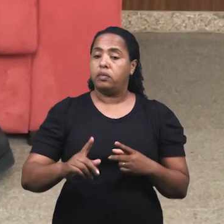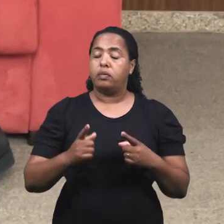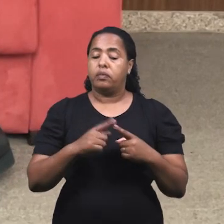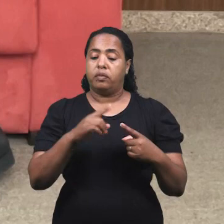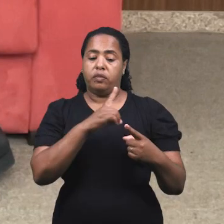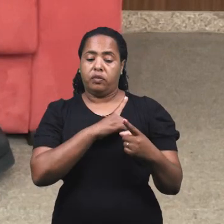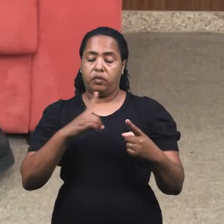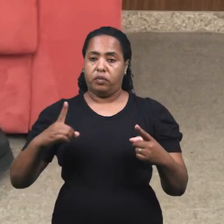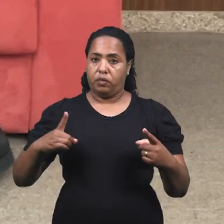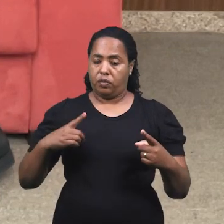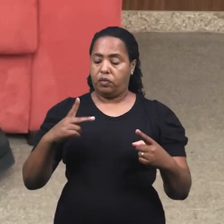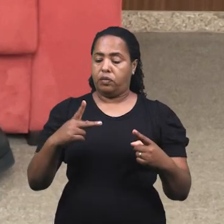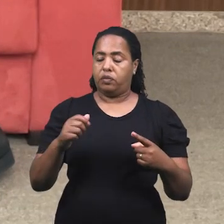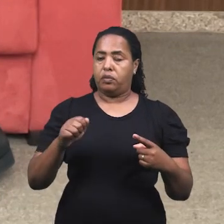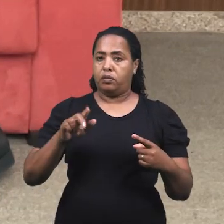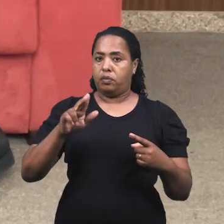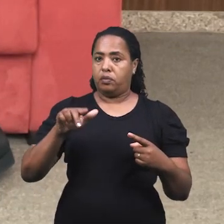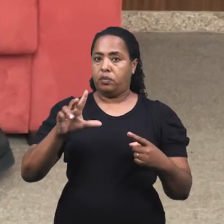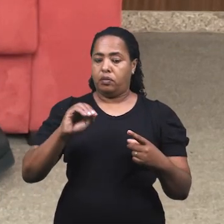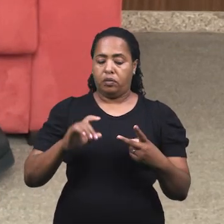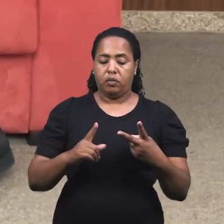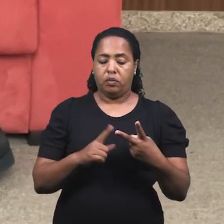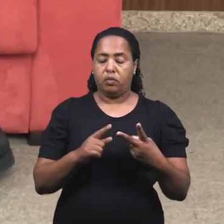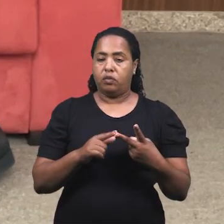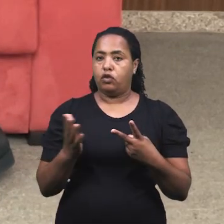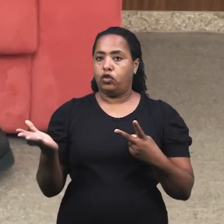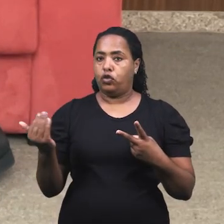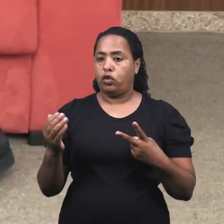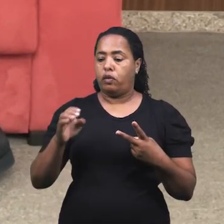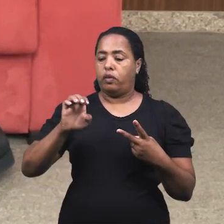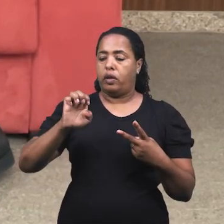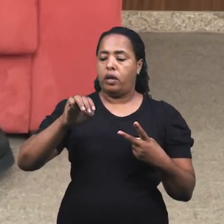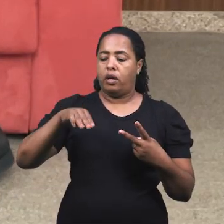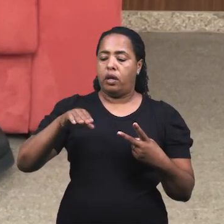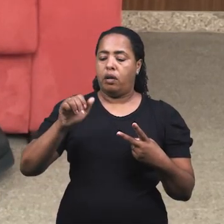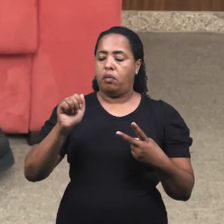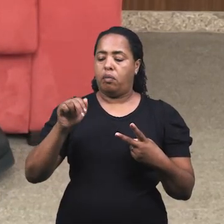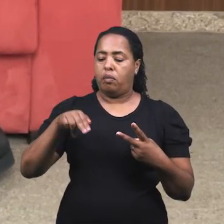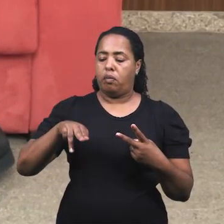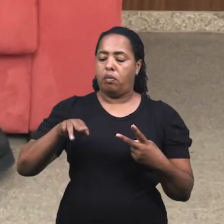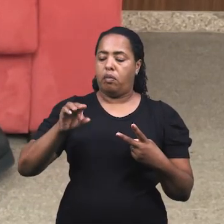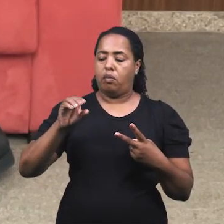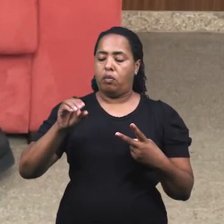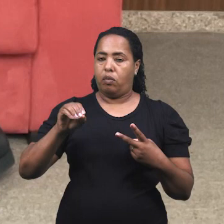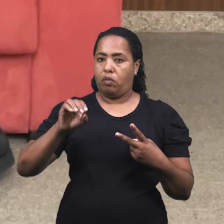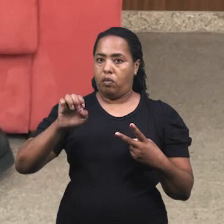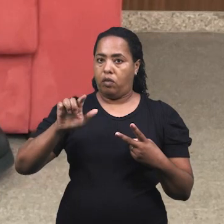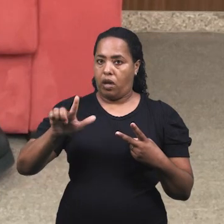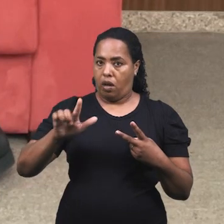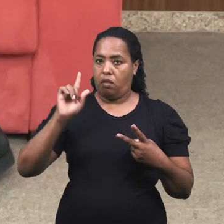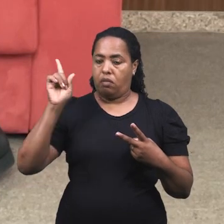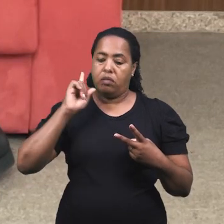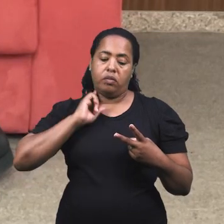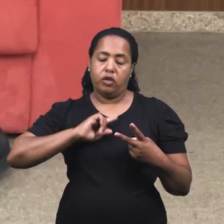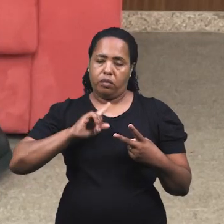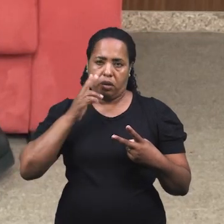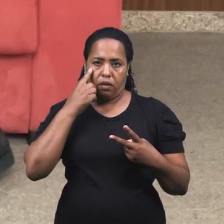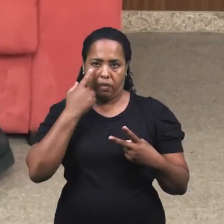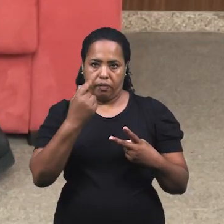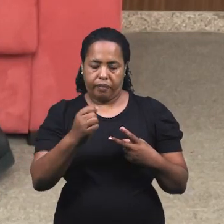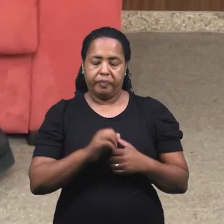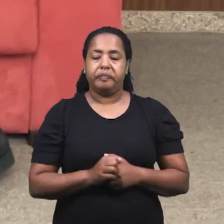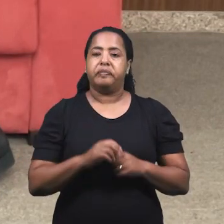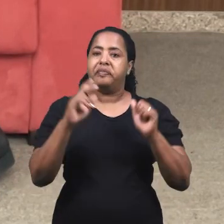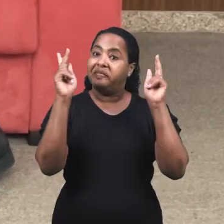temos duas respostas, do diácono Paulo Márcio de Carvalho, de Barra Mansa, e do jovem Emanuel Freitas, de